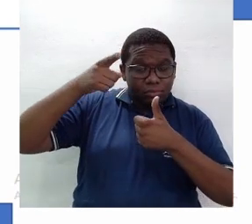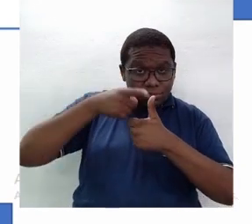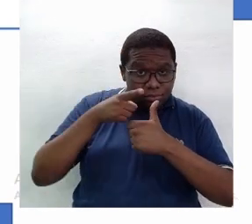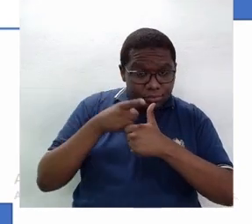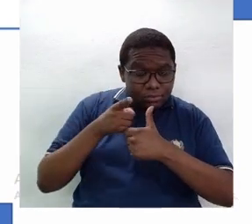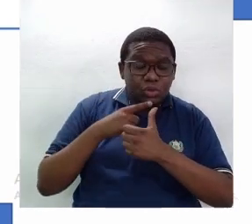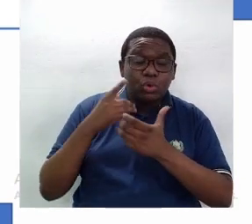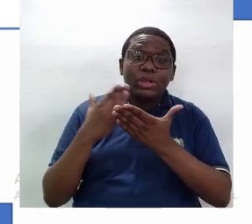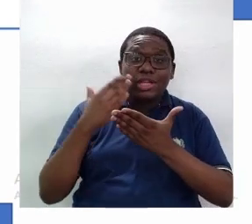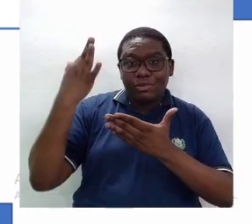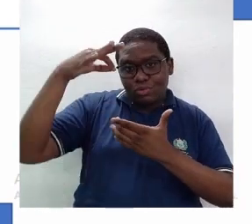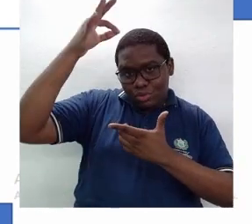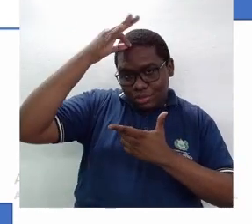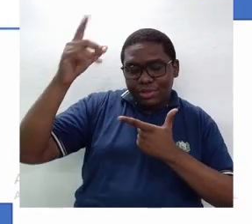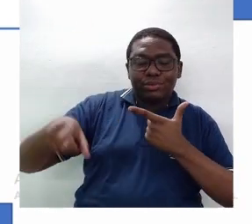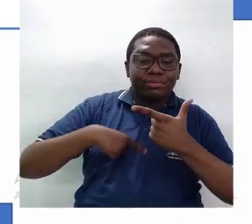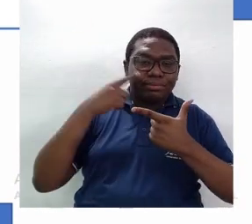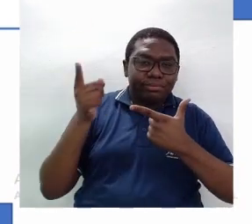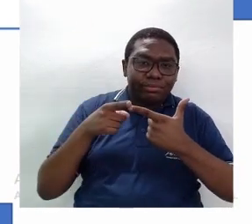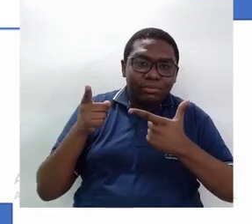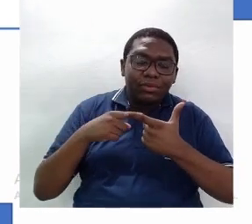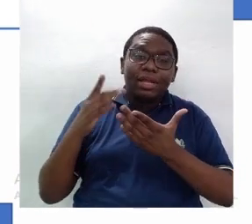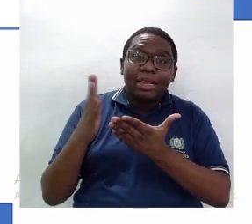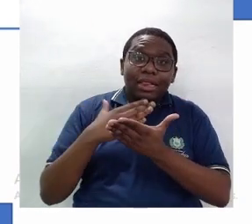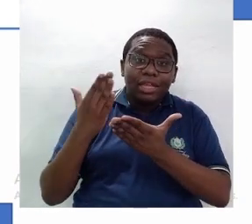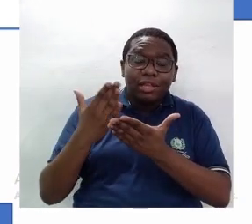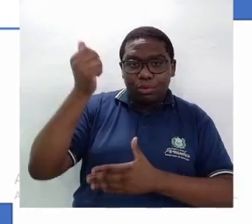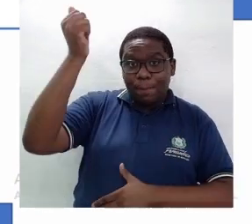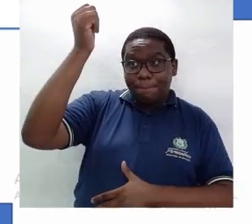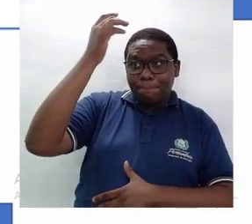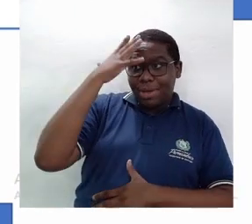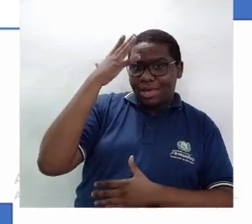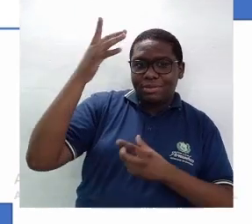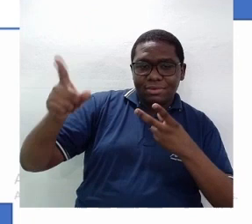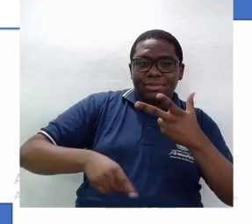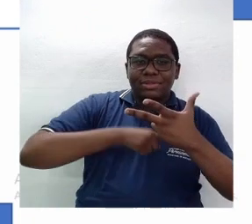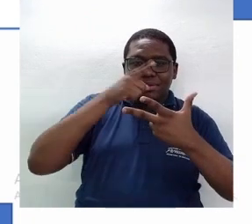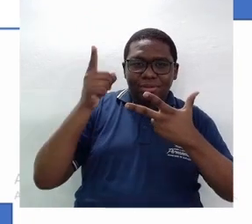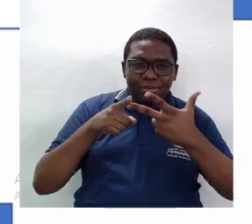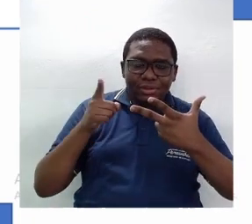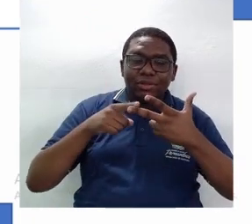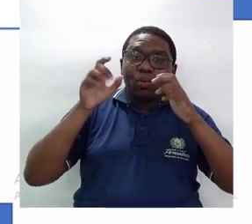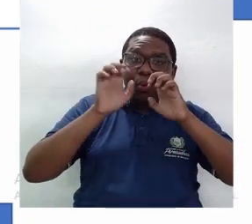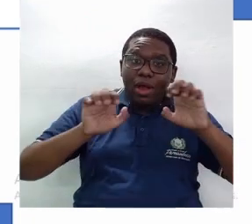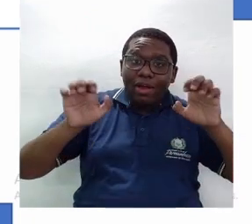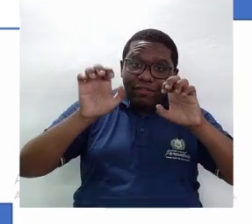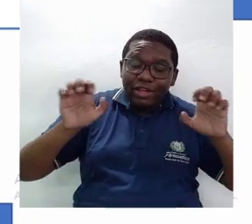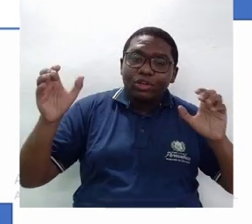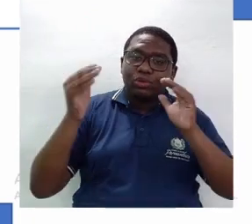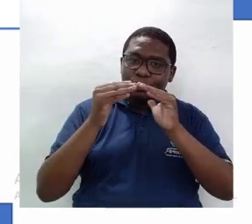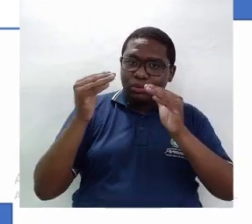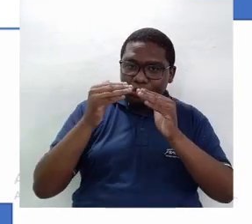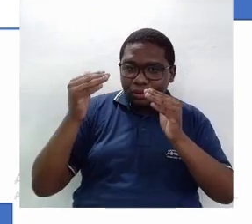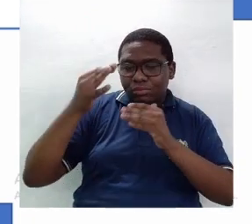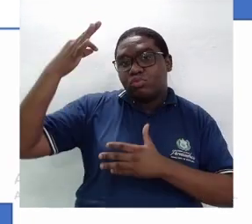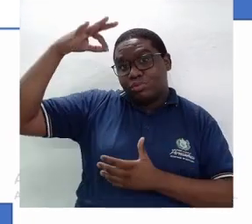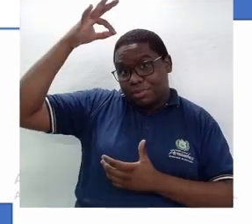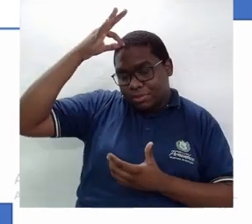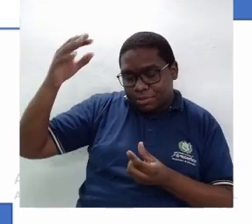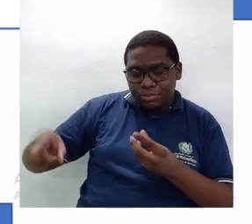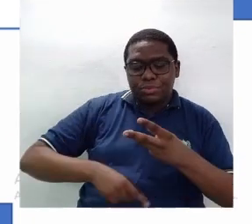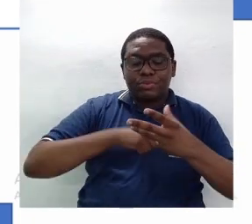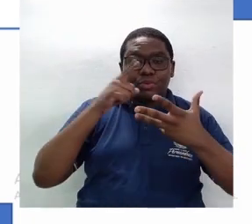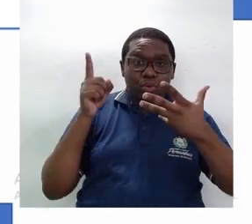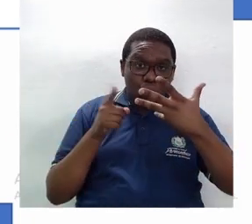Espíritos; segundo, o Livro dos Médiuns; terceiro, o Evangelho segundo o Espiritismo; quarto,